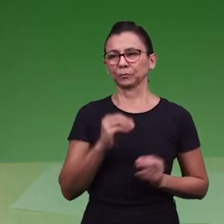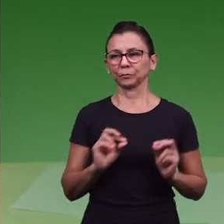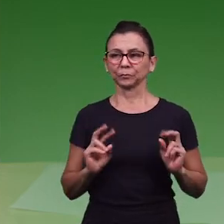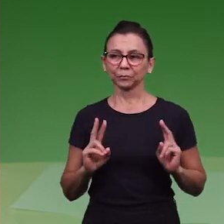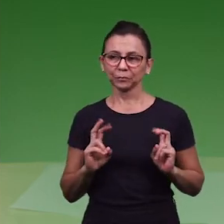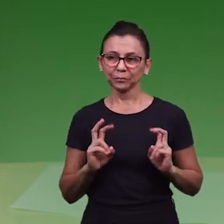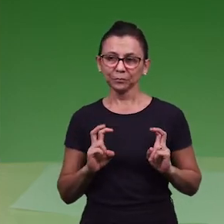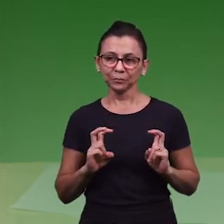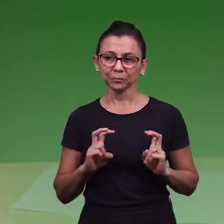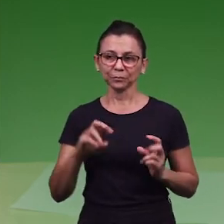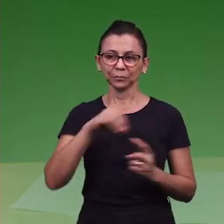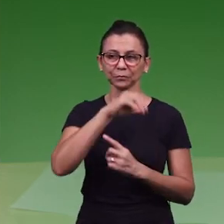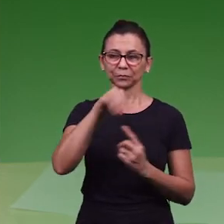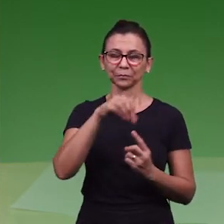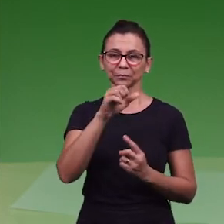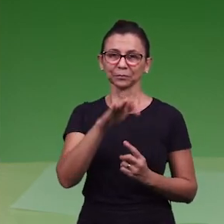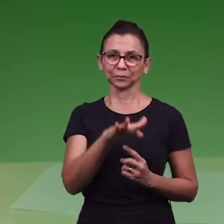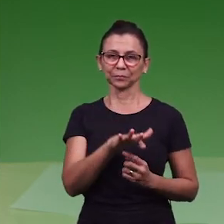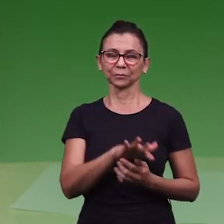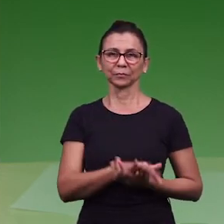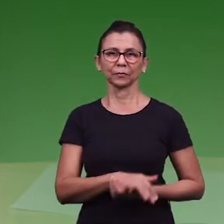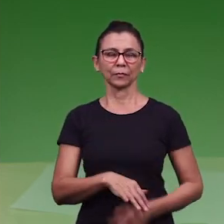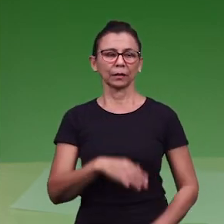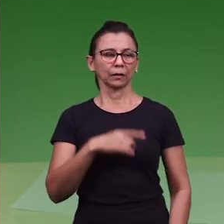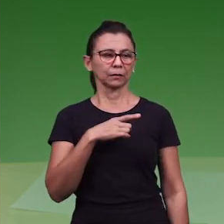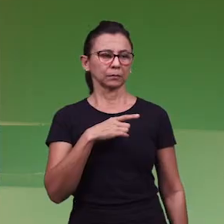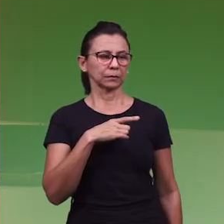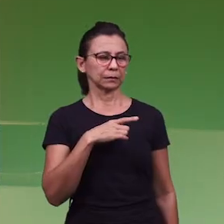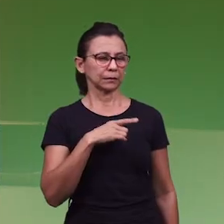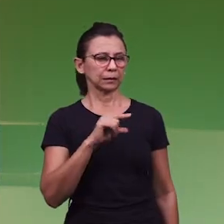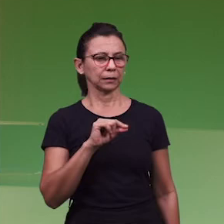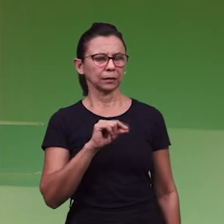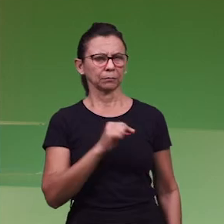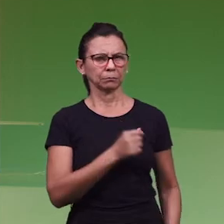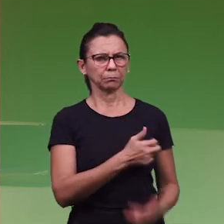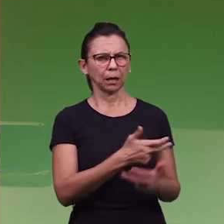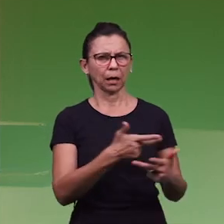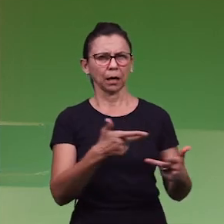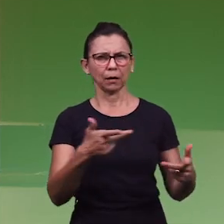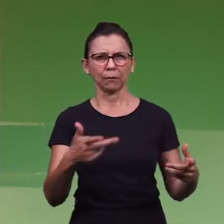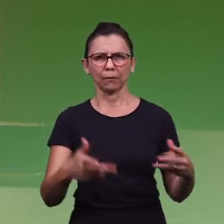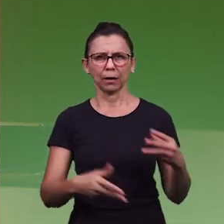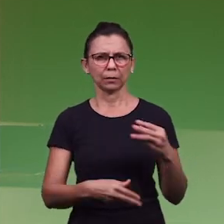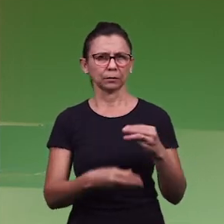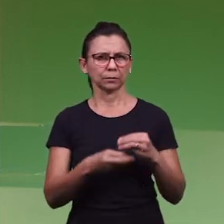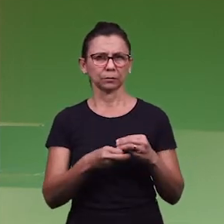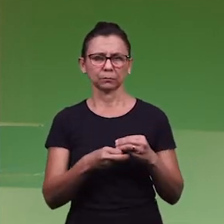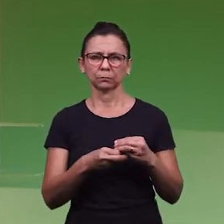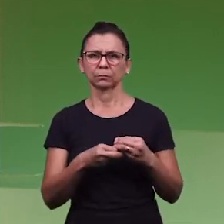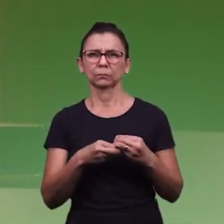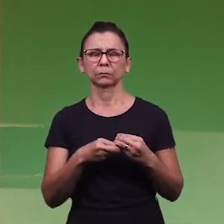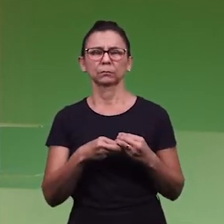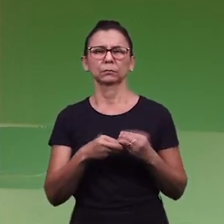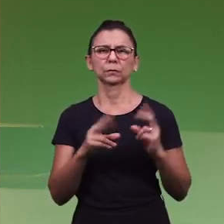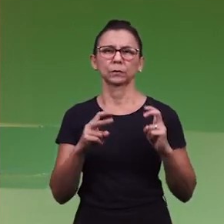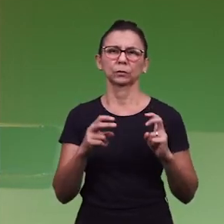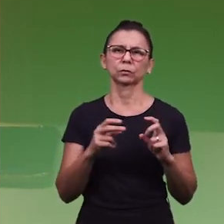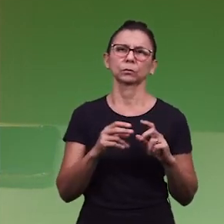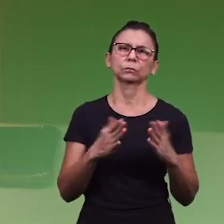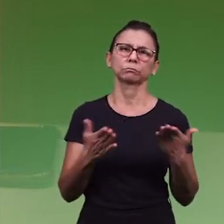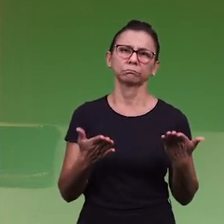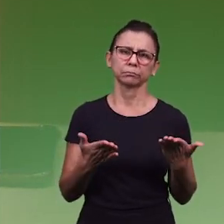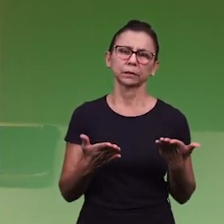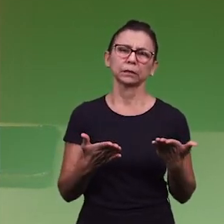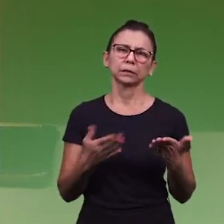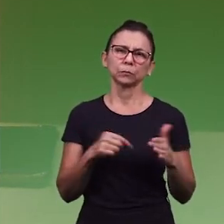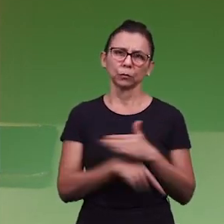aprendizado dos recursos da graça? Aliás, nós teríamos até uma série de conclusões, porque é um assunto muito vasto,